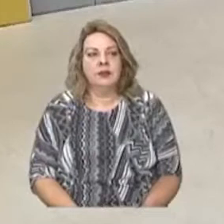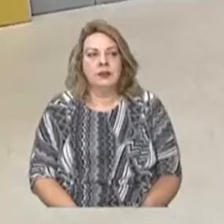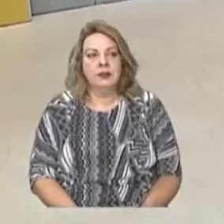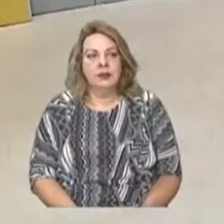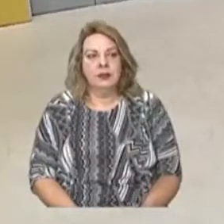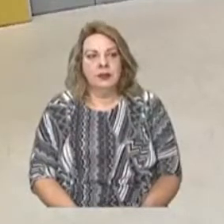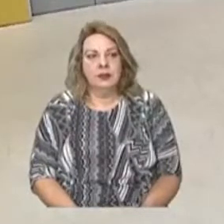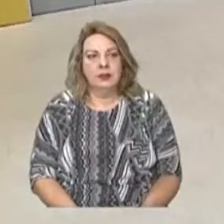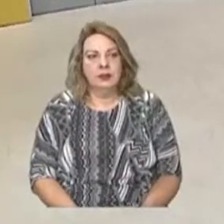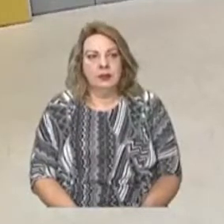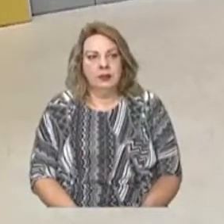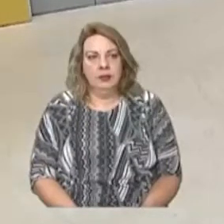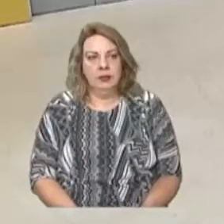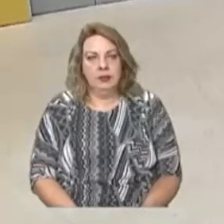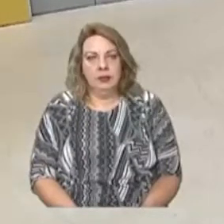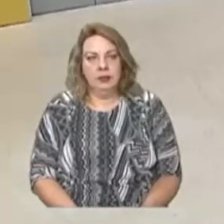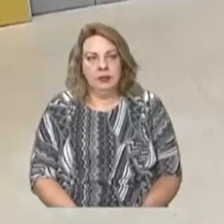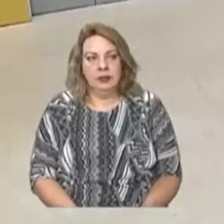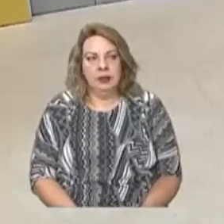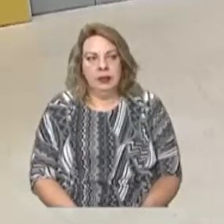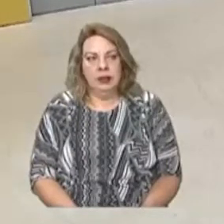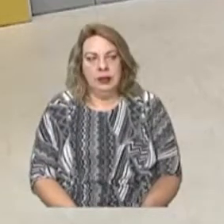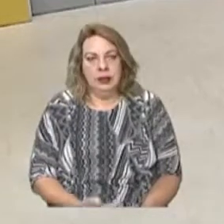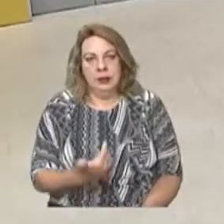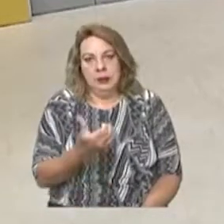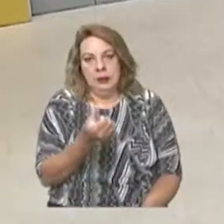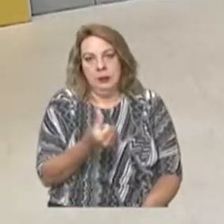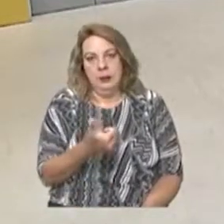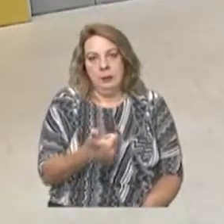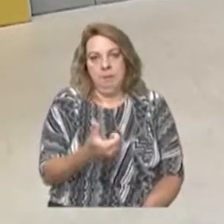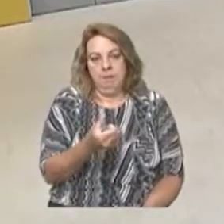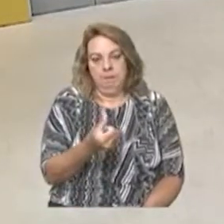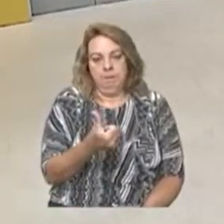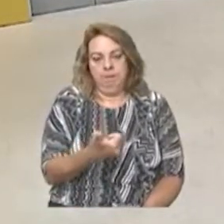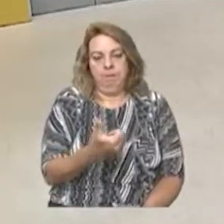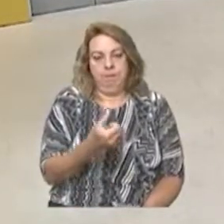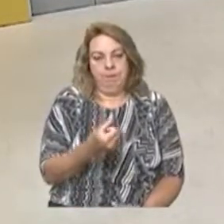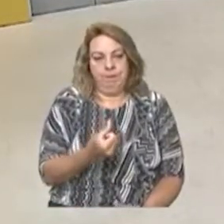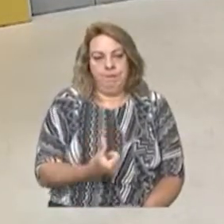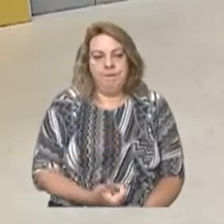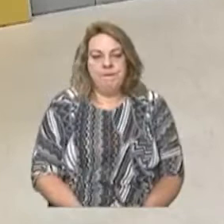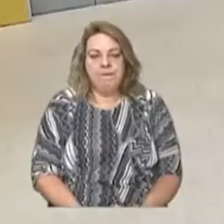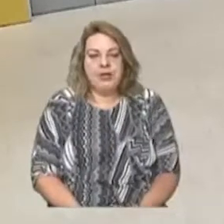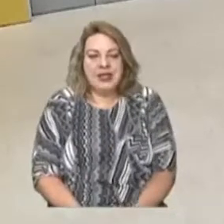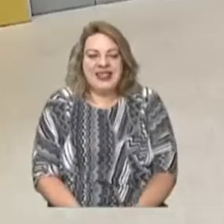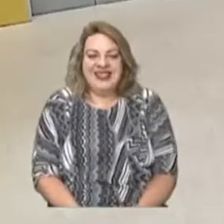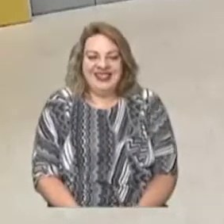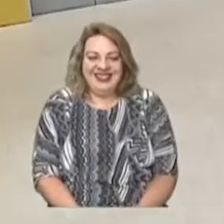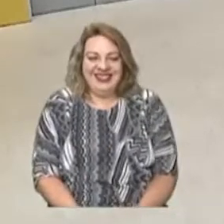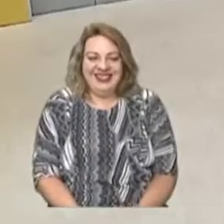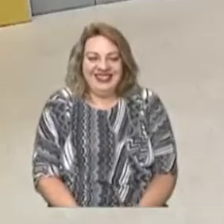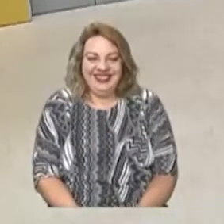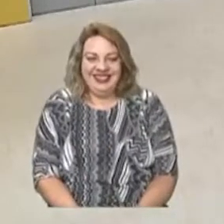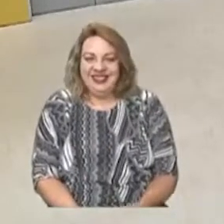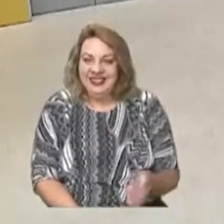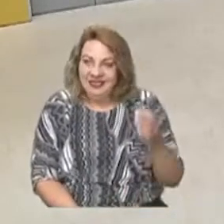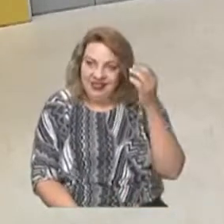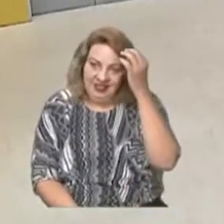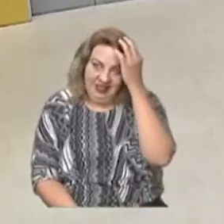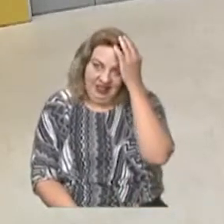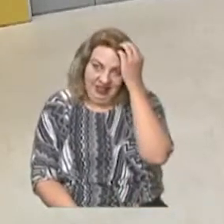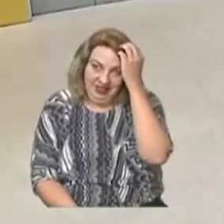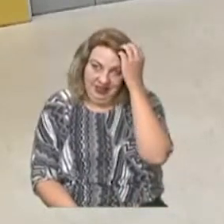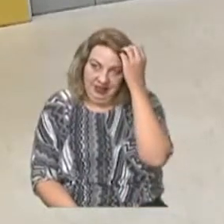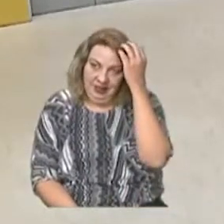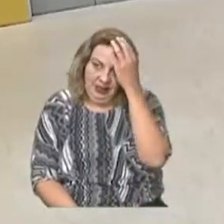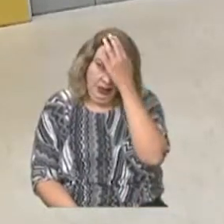minha gente. Marque 23 e marque 16. Número 16. Olha aí, o